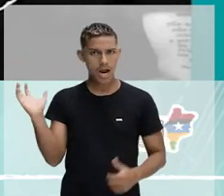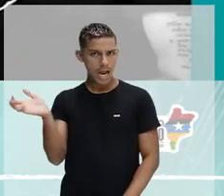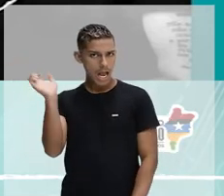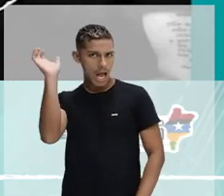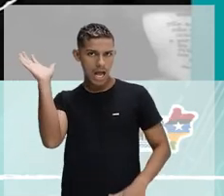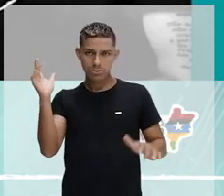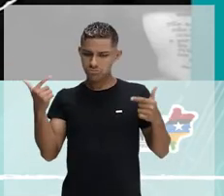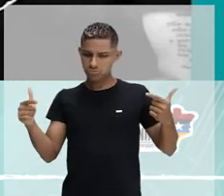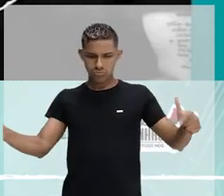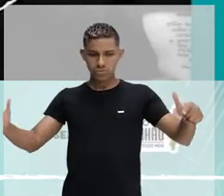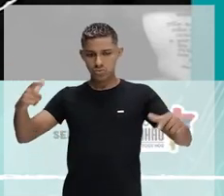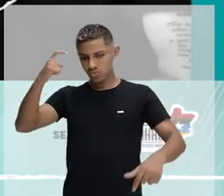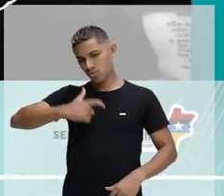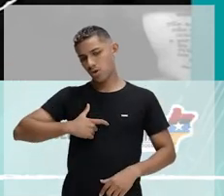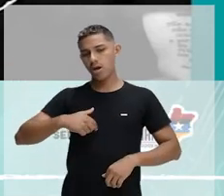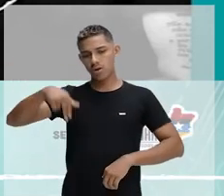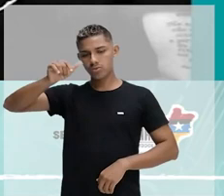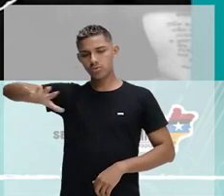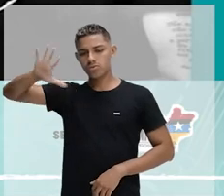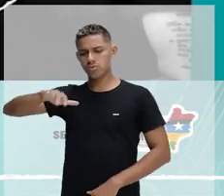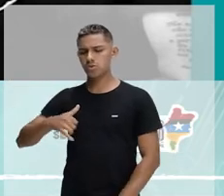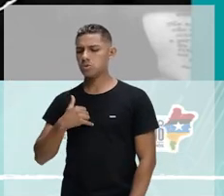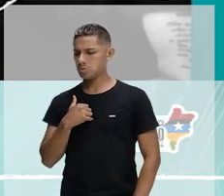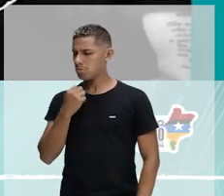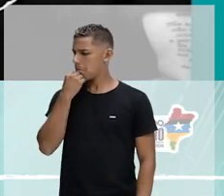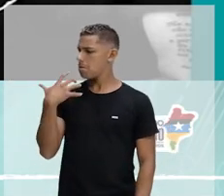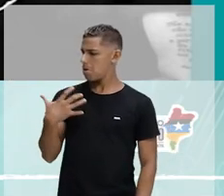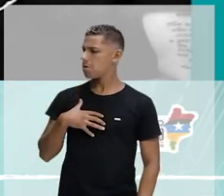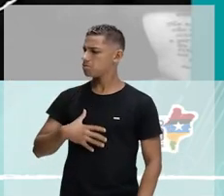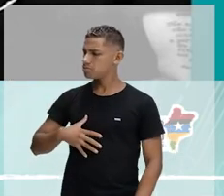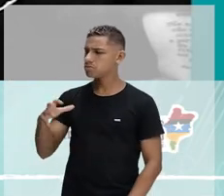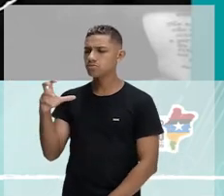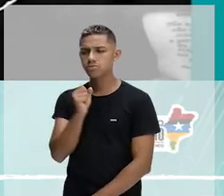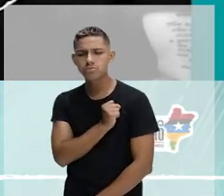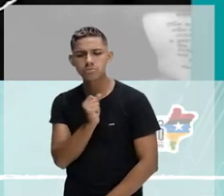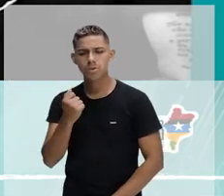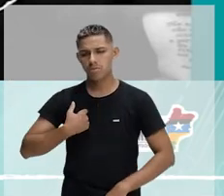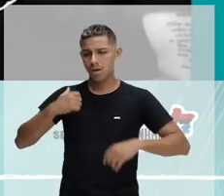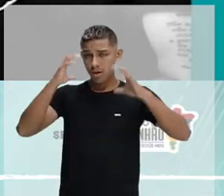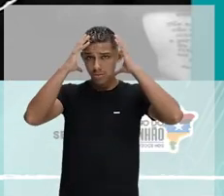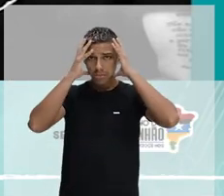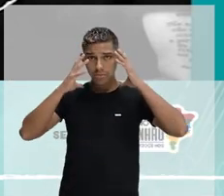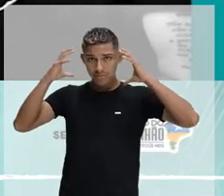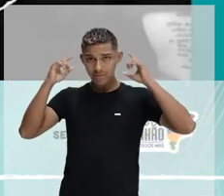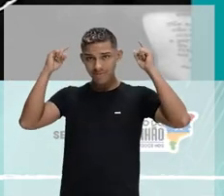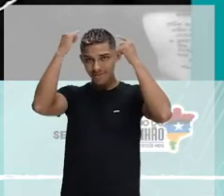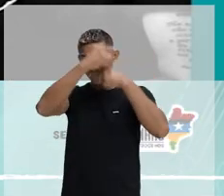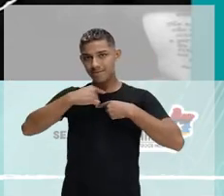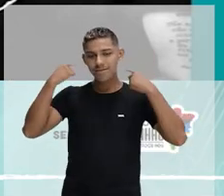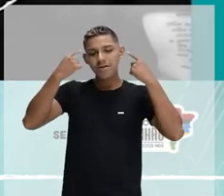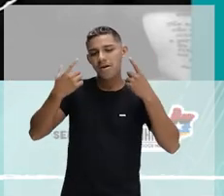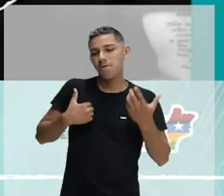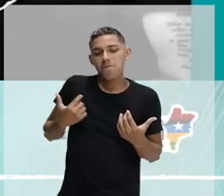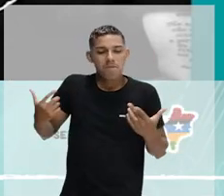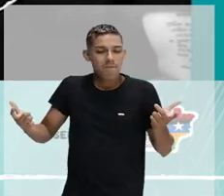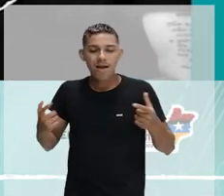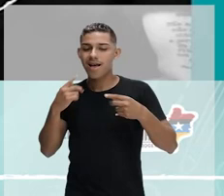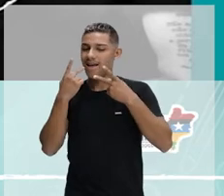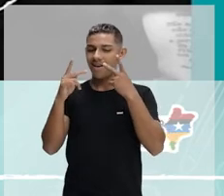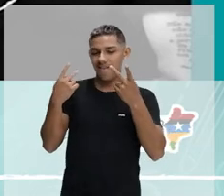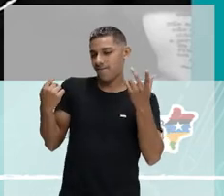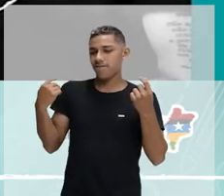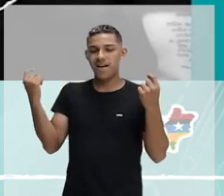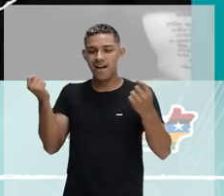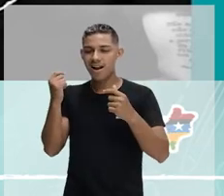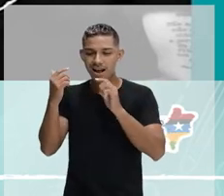nordestino, mais orgulho tenho de ser. Da minha cabeça chata, do meu sotaque arrastado, do nosso